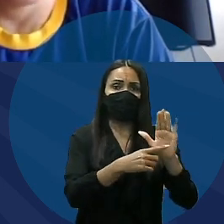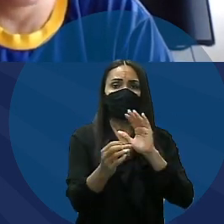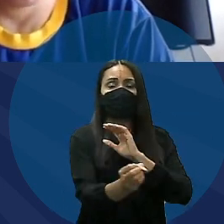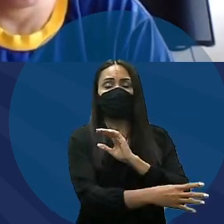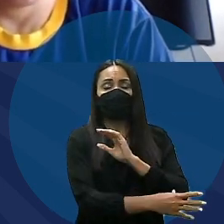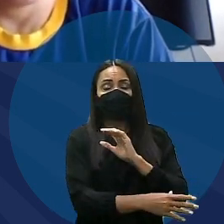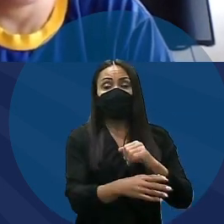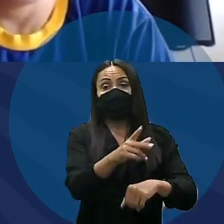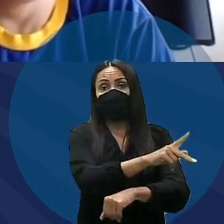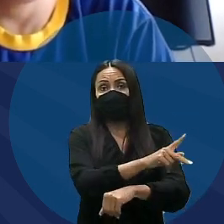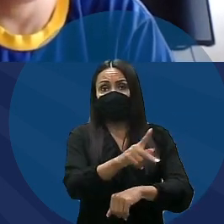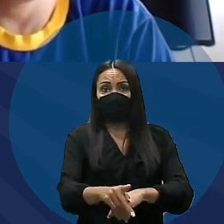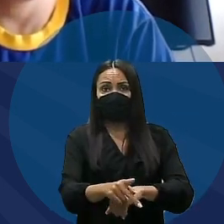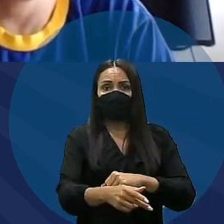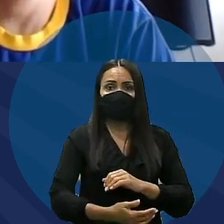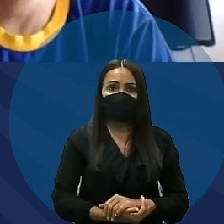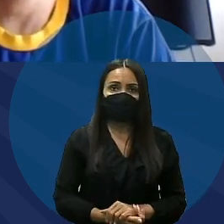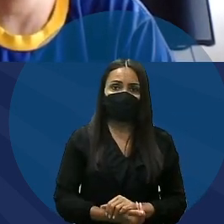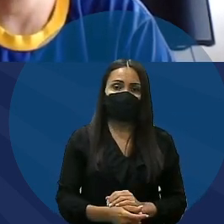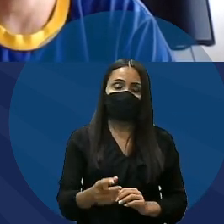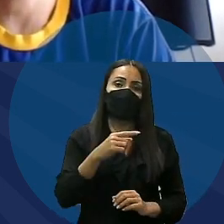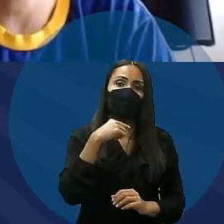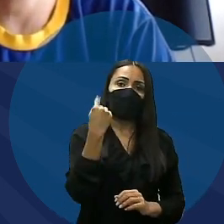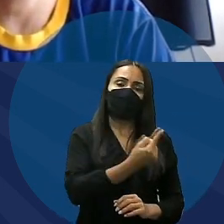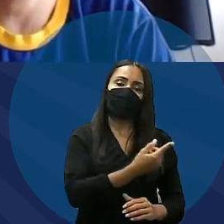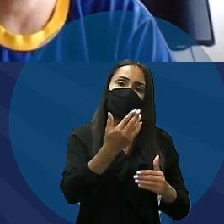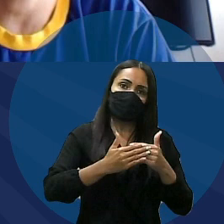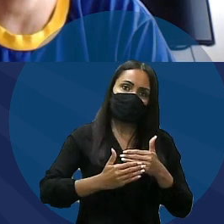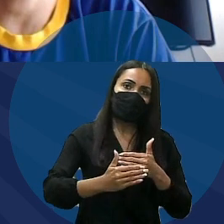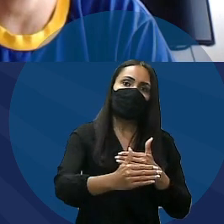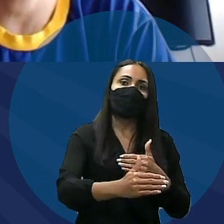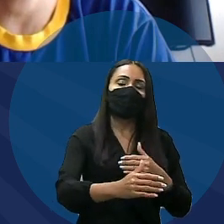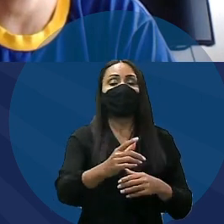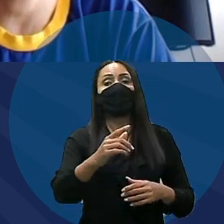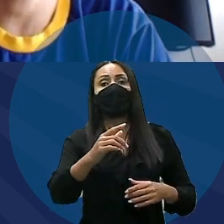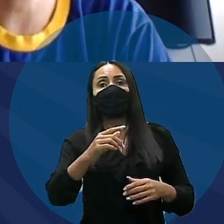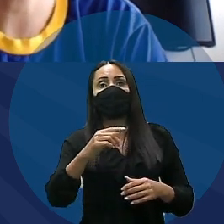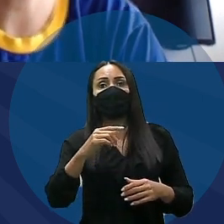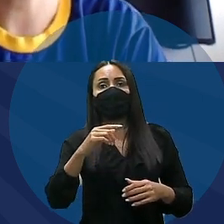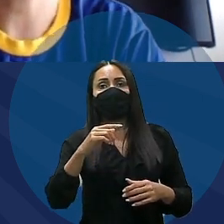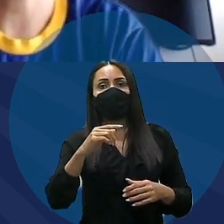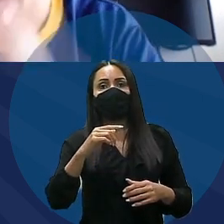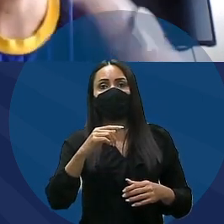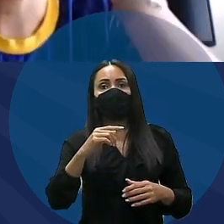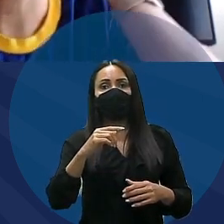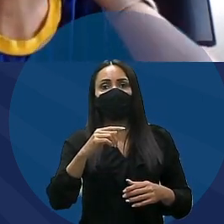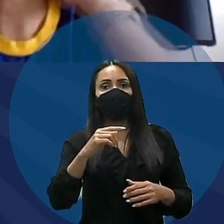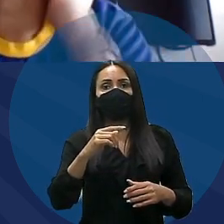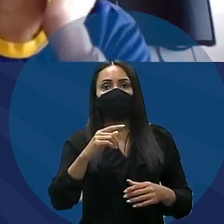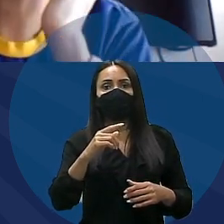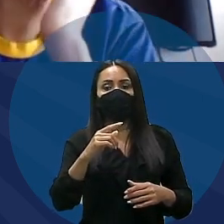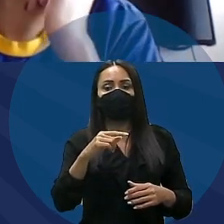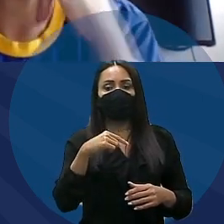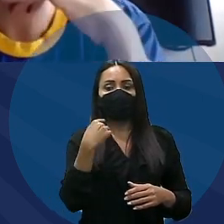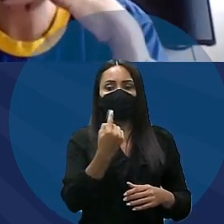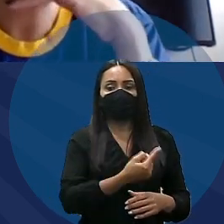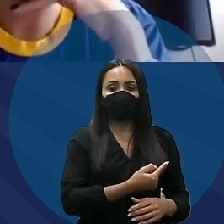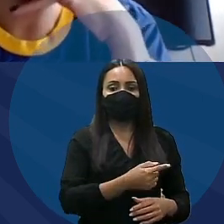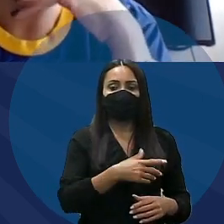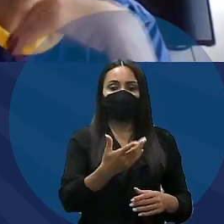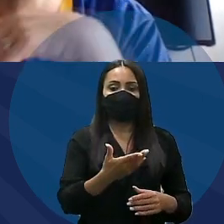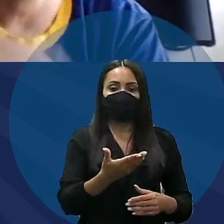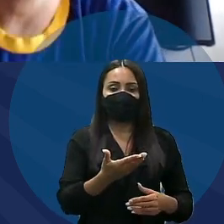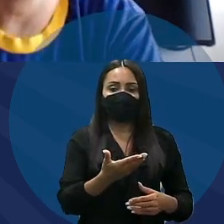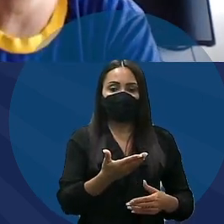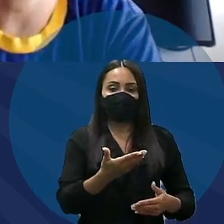Pedagógicas, e nós vamos dar início com a nossa querida Erém de Jatobá, que é